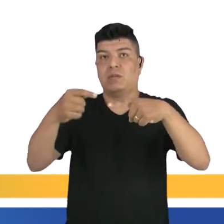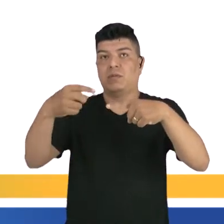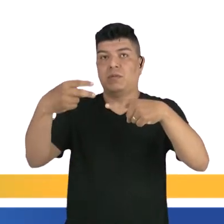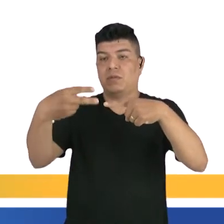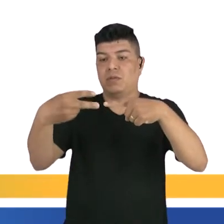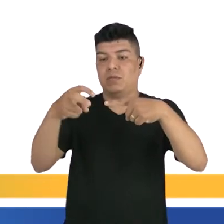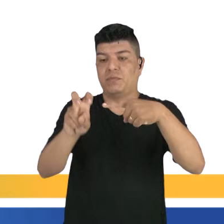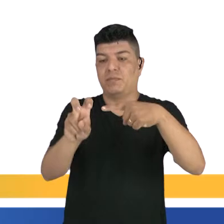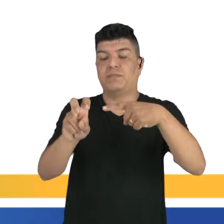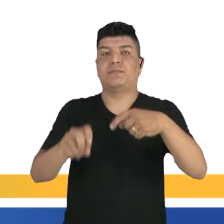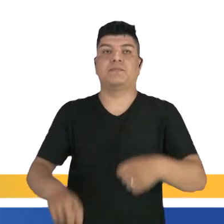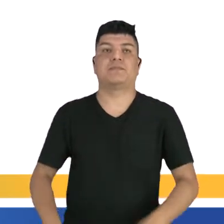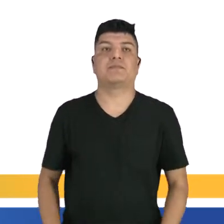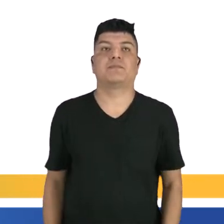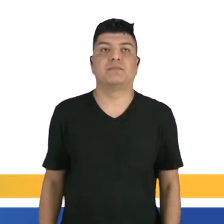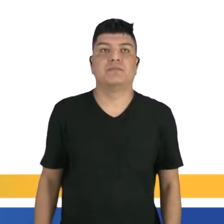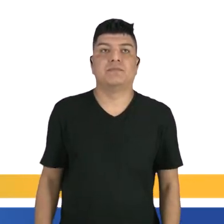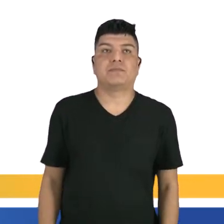0,25.